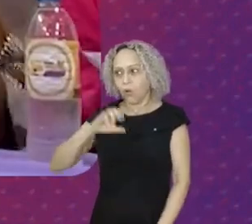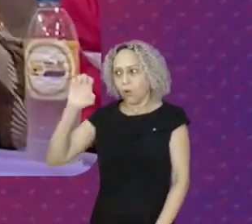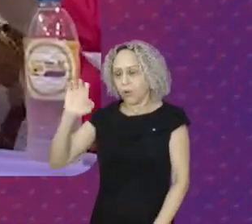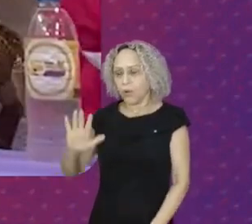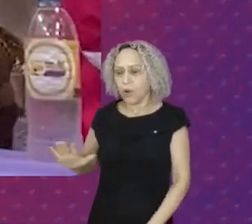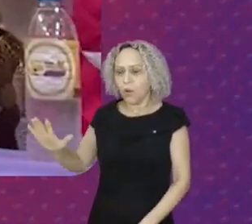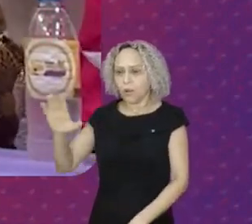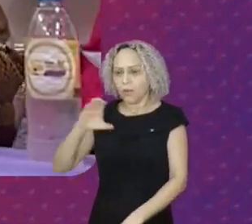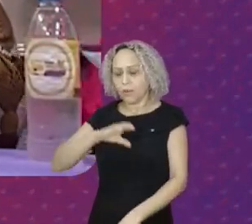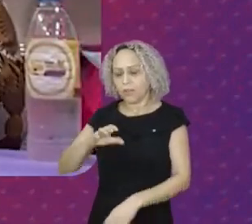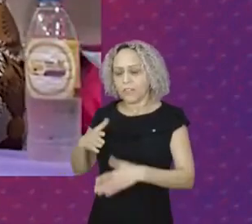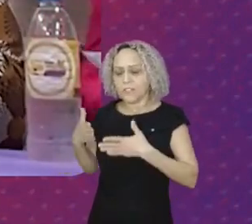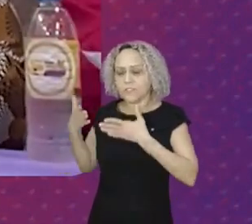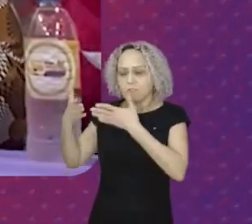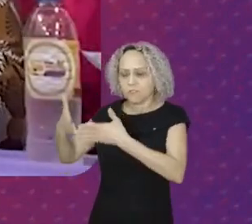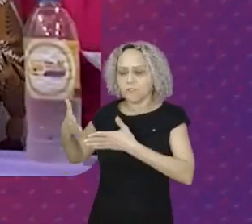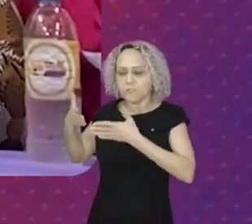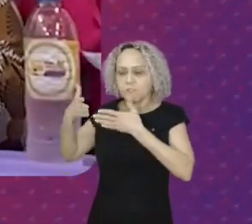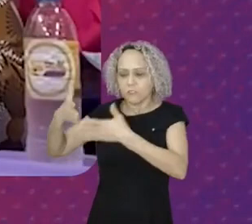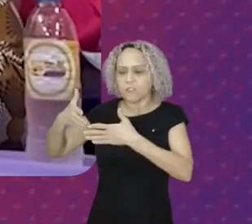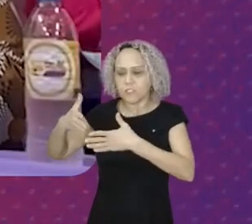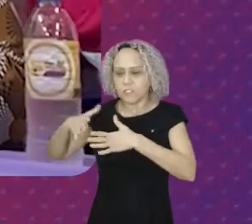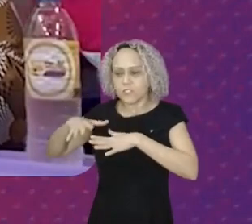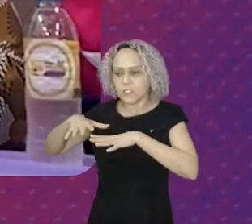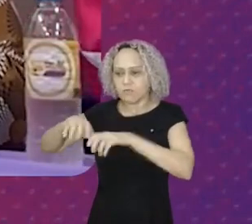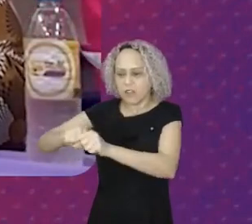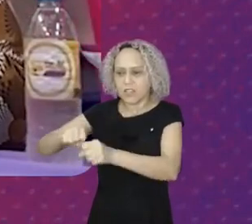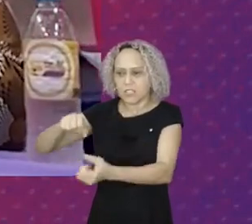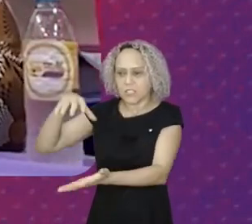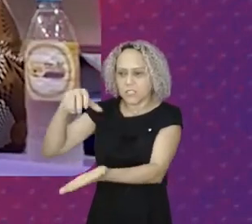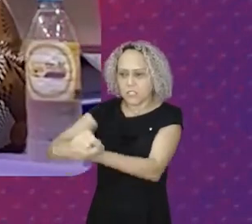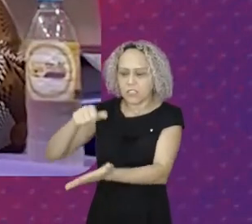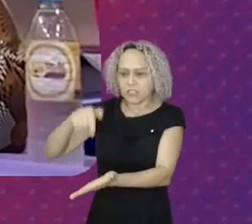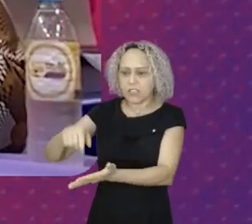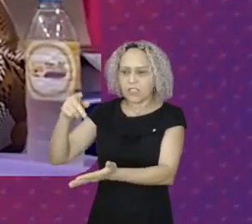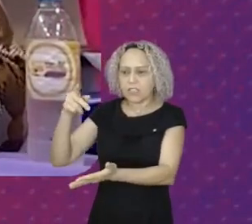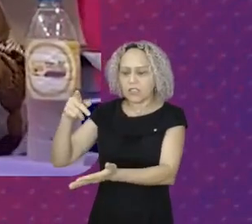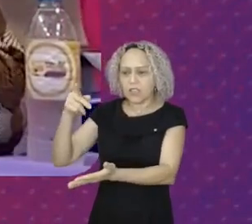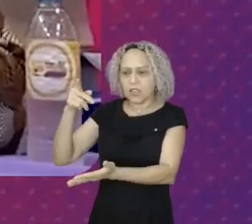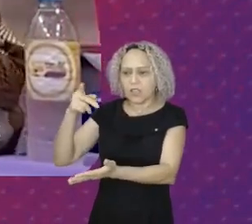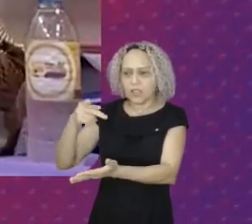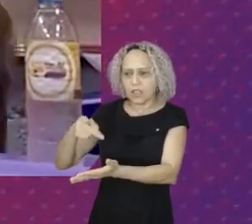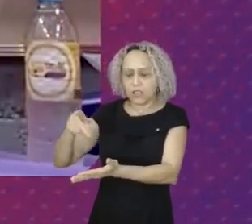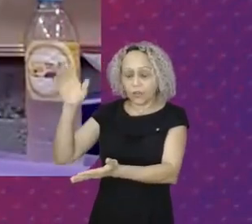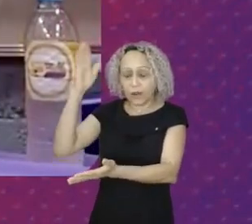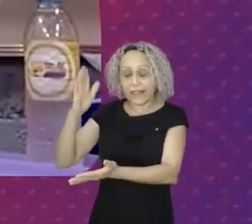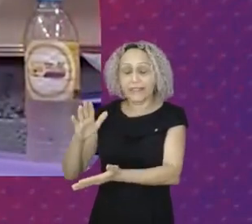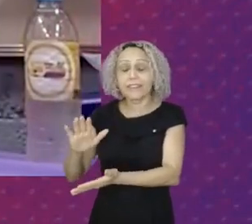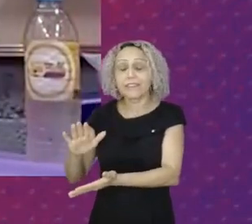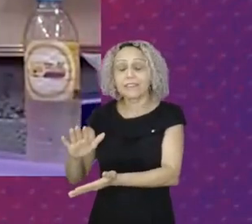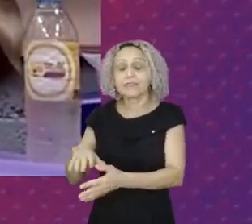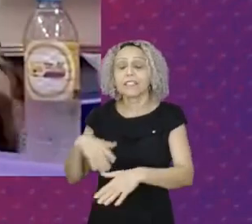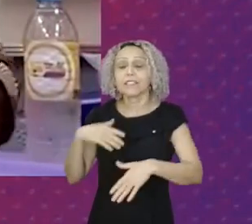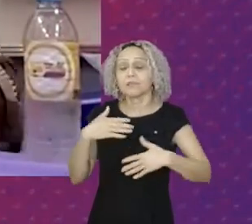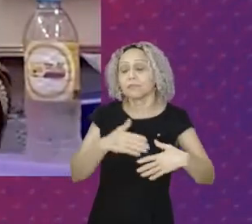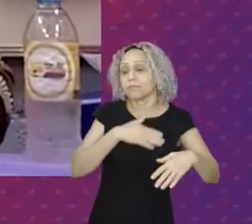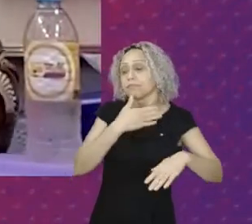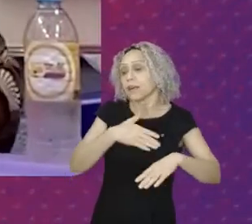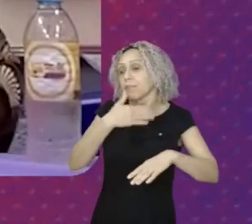língua. Então, esse foi um avanço importantíssimo do ponto de vista regulatório para a gente compreender